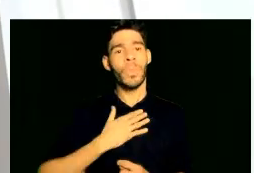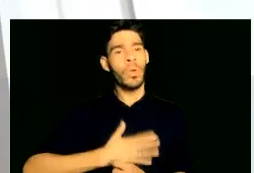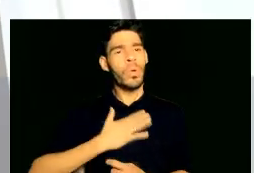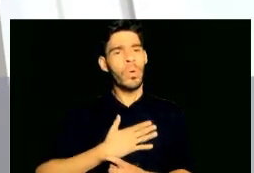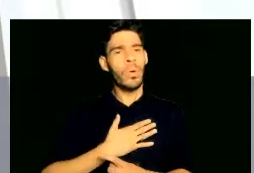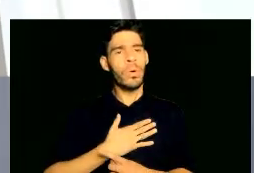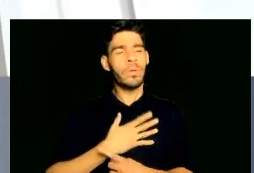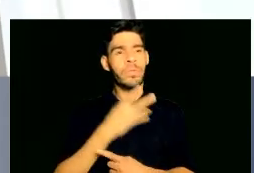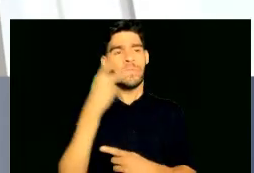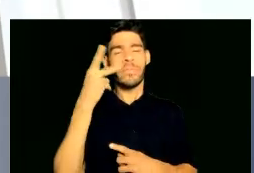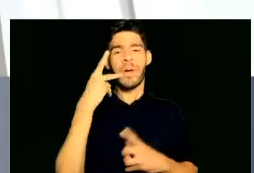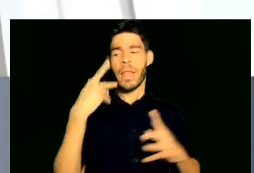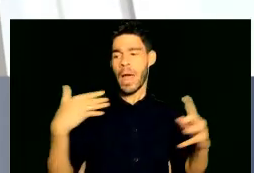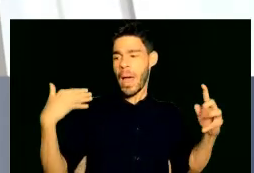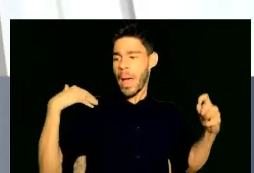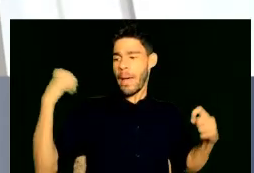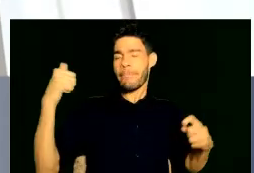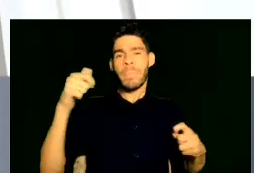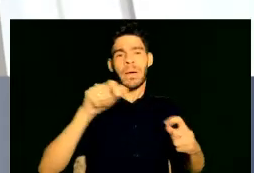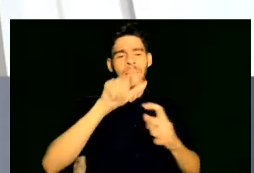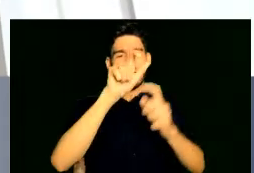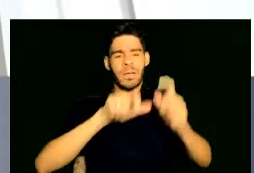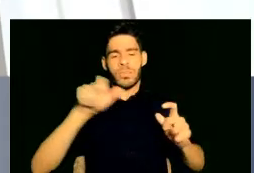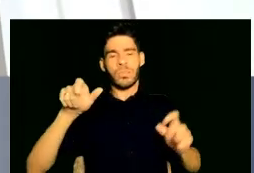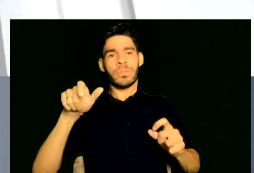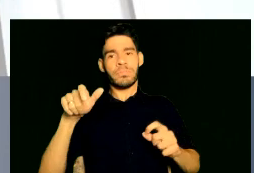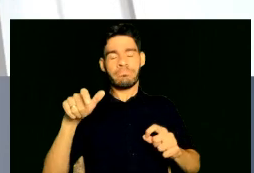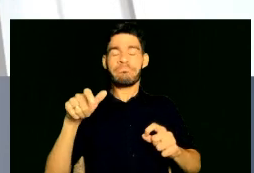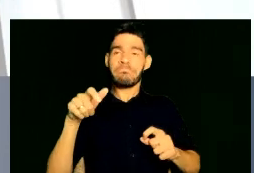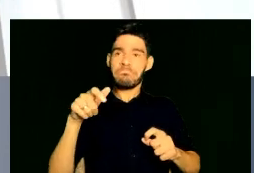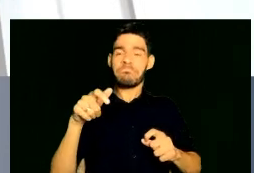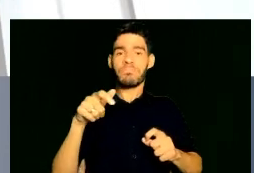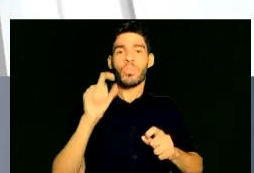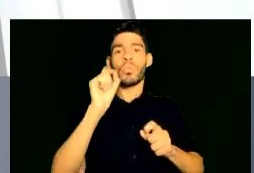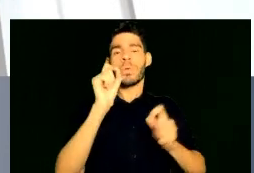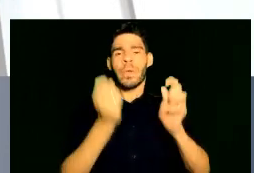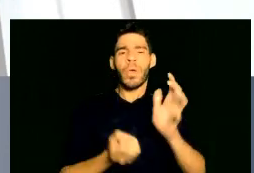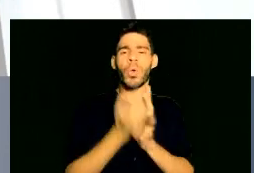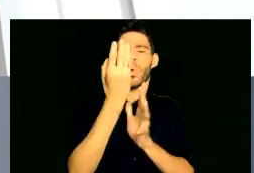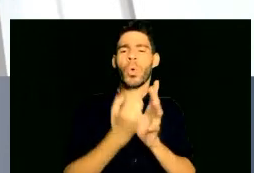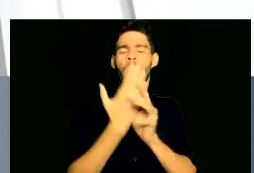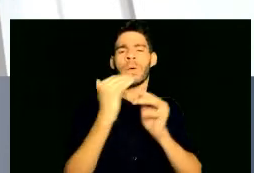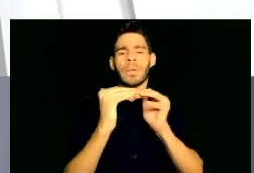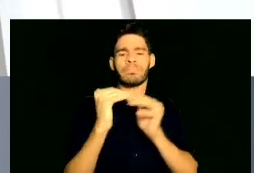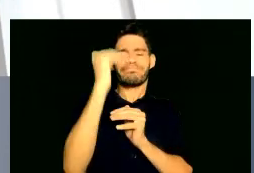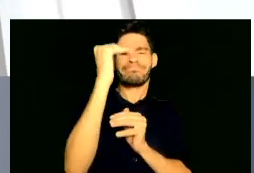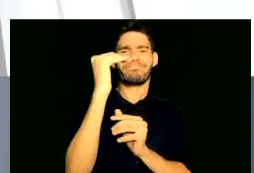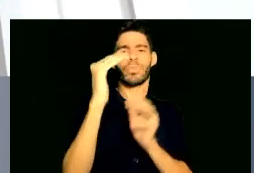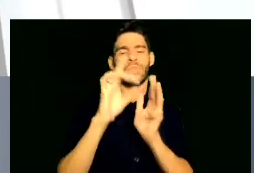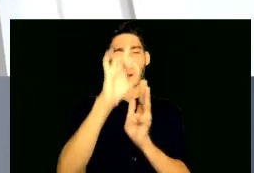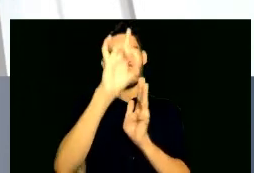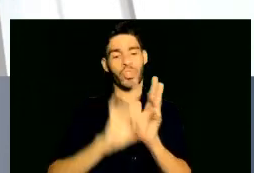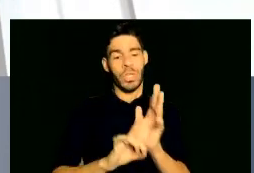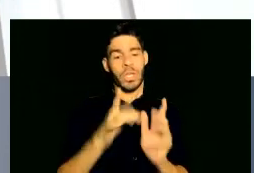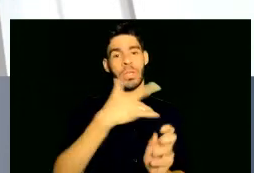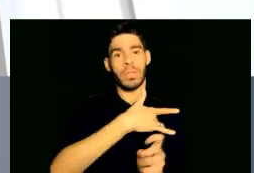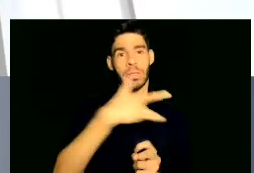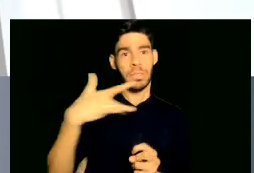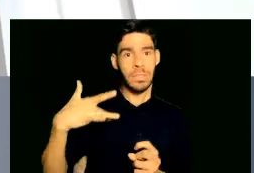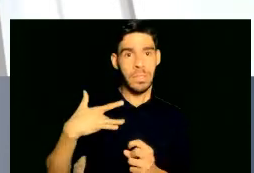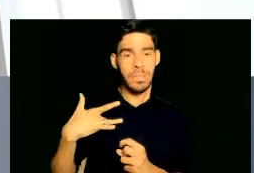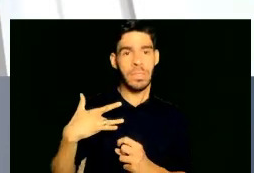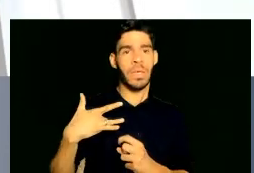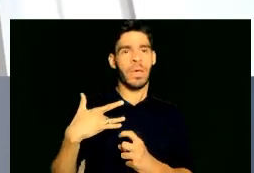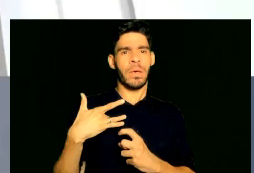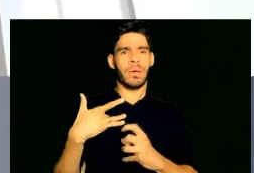curta. Eu gostaria de alertar os magistrados e magistradas que me ouvem agora a respeito de uma construção bastante desigual do